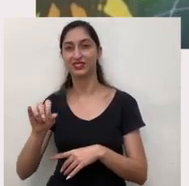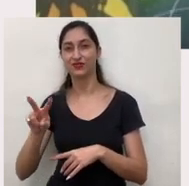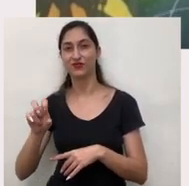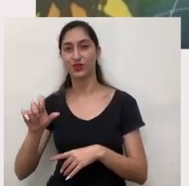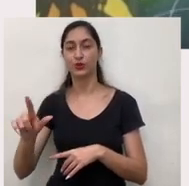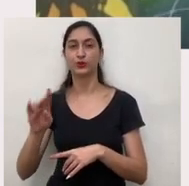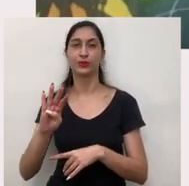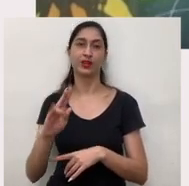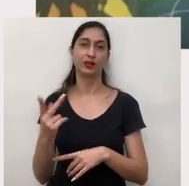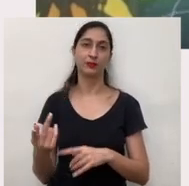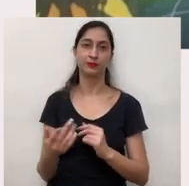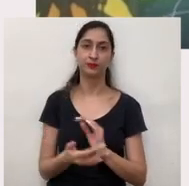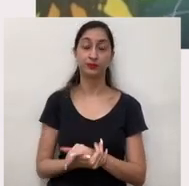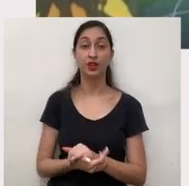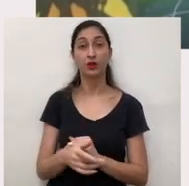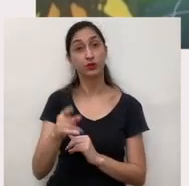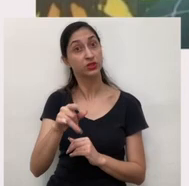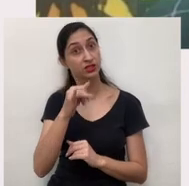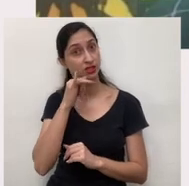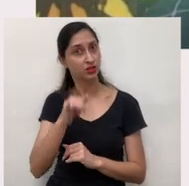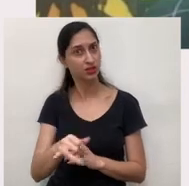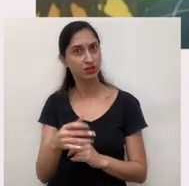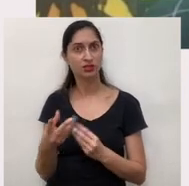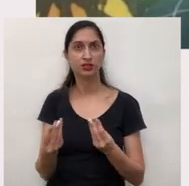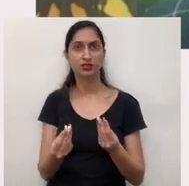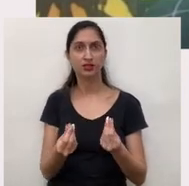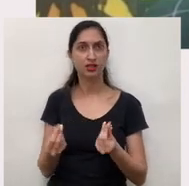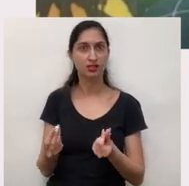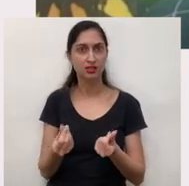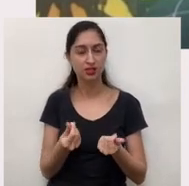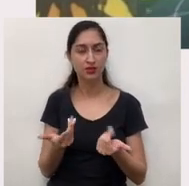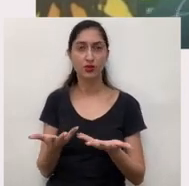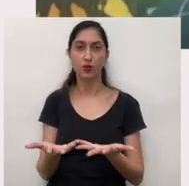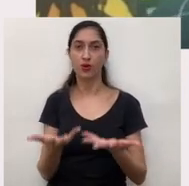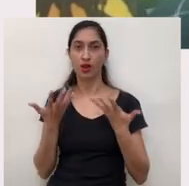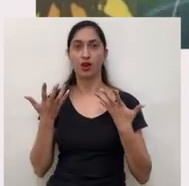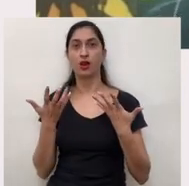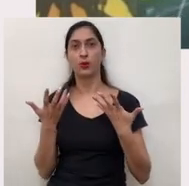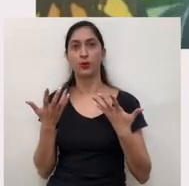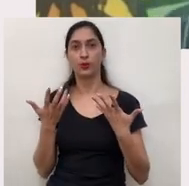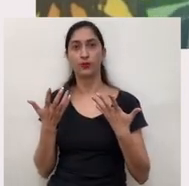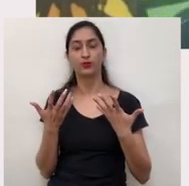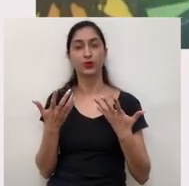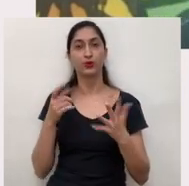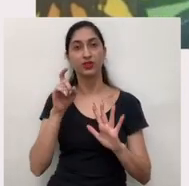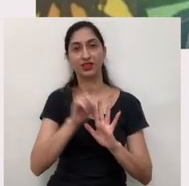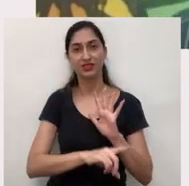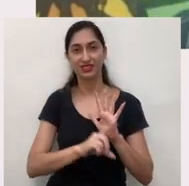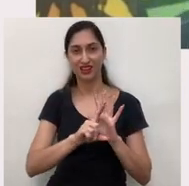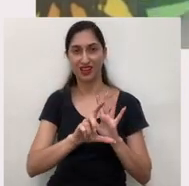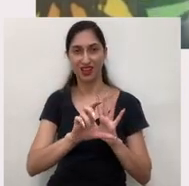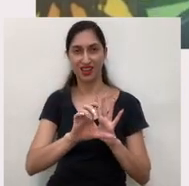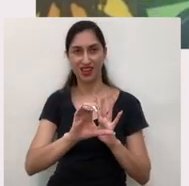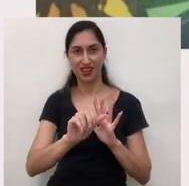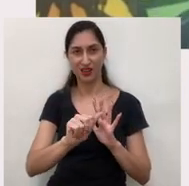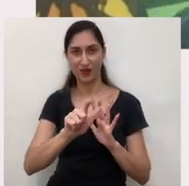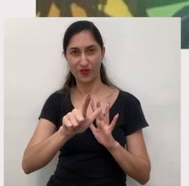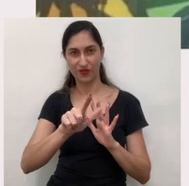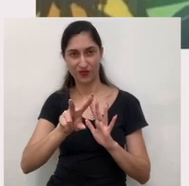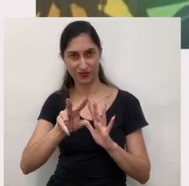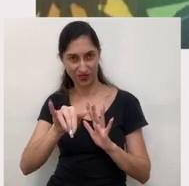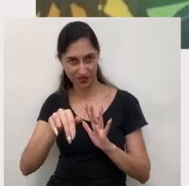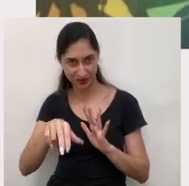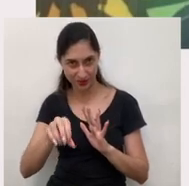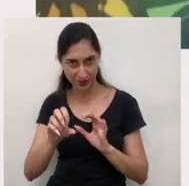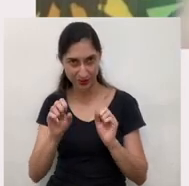ótimo, adorei. Você falou de sensibilidade, né? Então eu queria fechar com o texto do Calvino. Podemos? 2 minutinhos? Acho